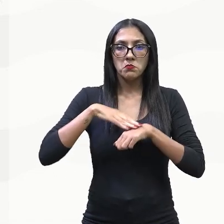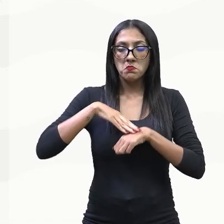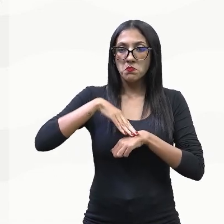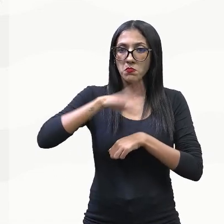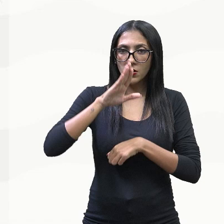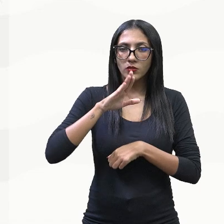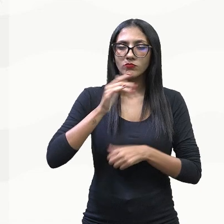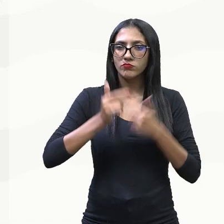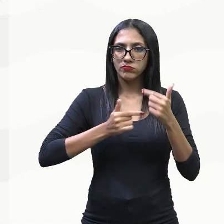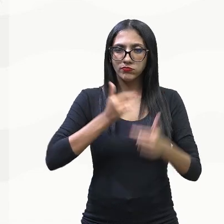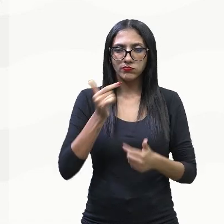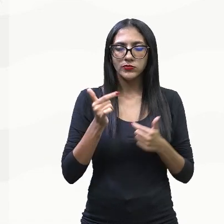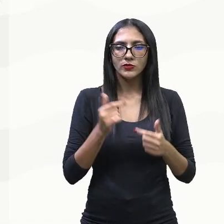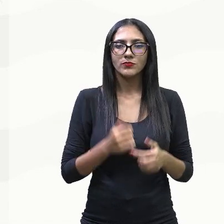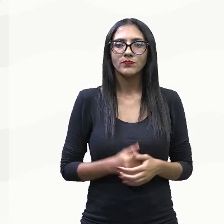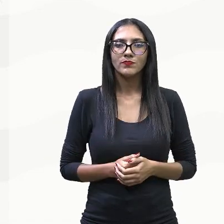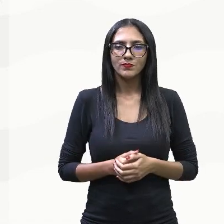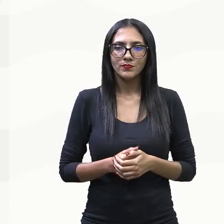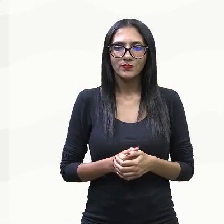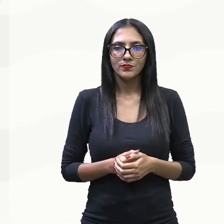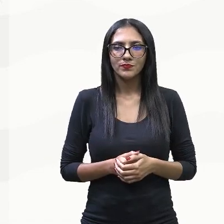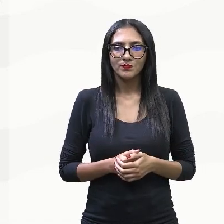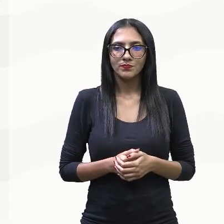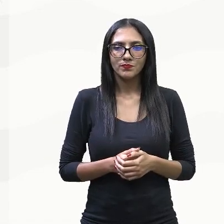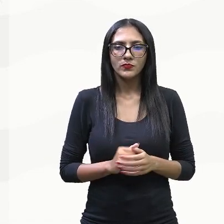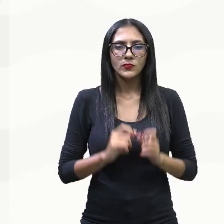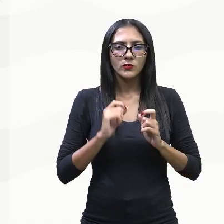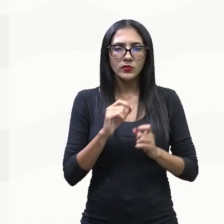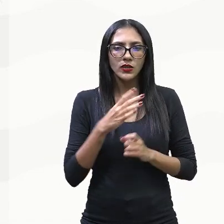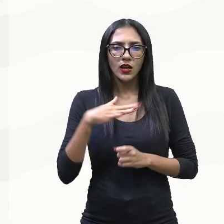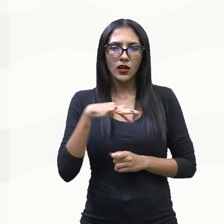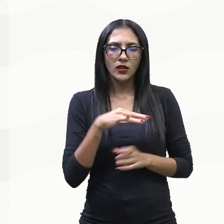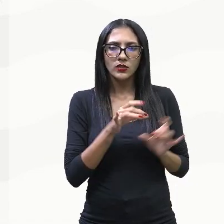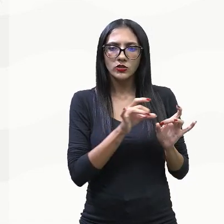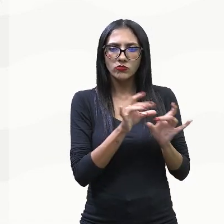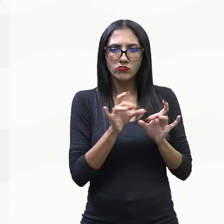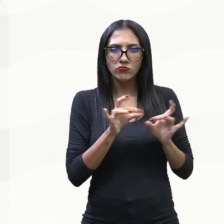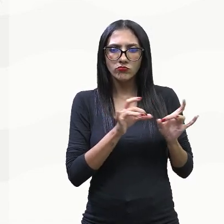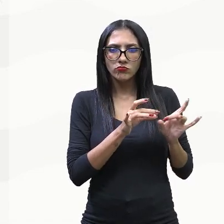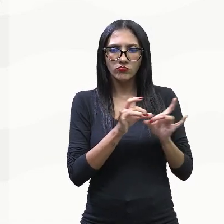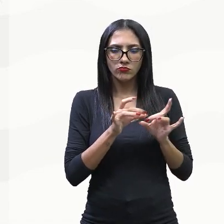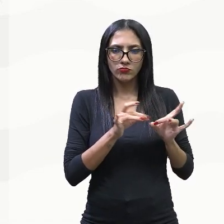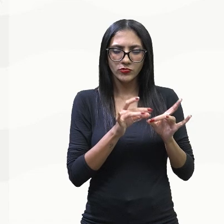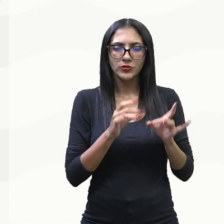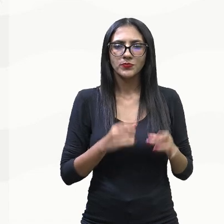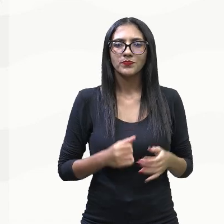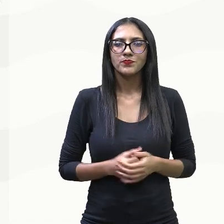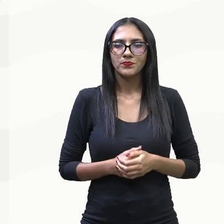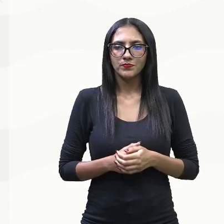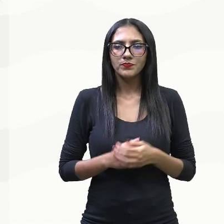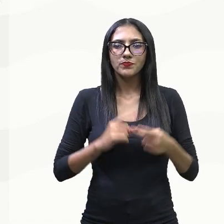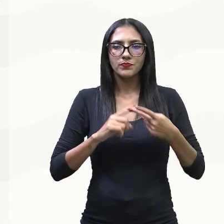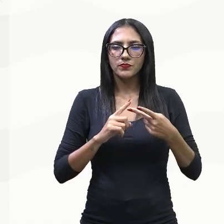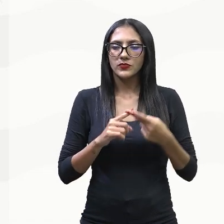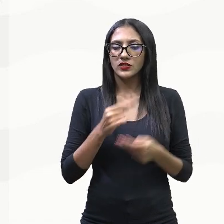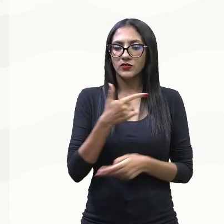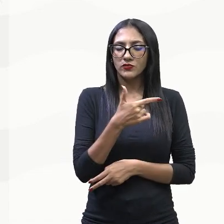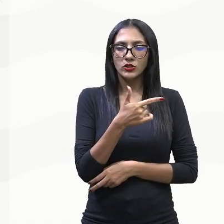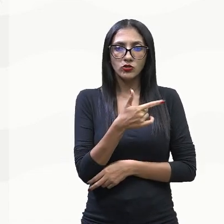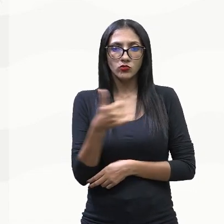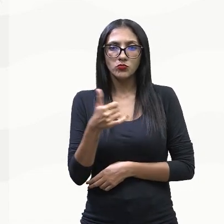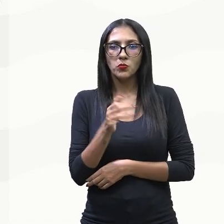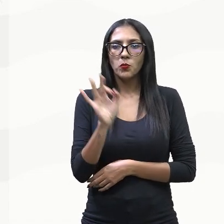representatividade, que é quem? É o comércio, tudo bem? Que absorvia aí cerca de 21%